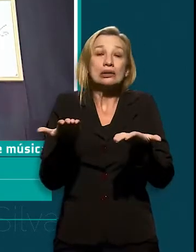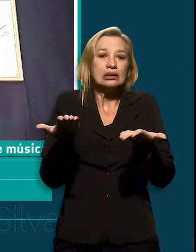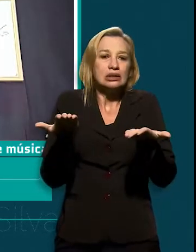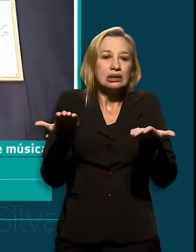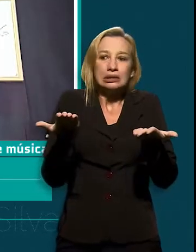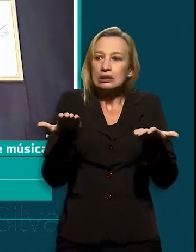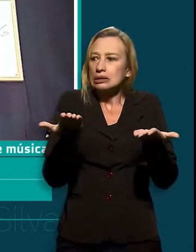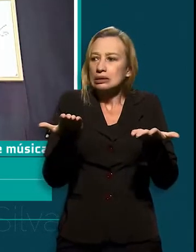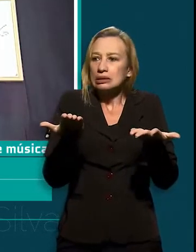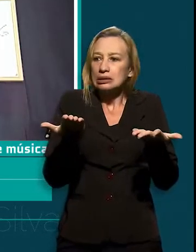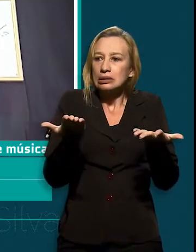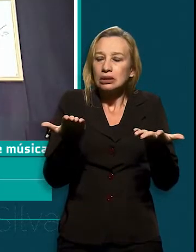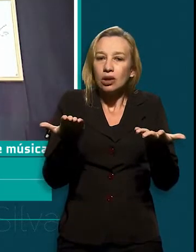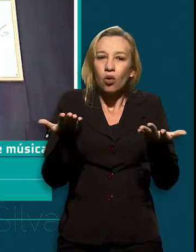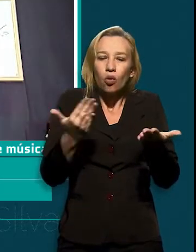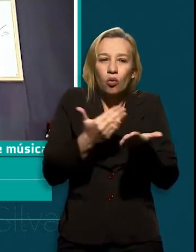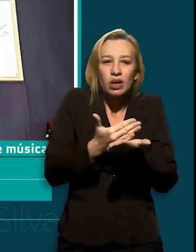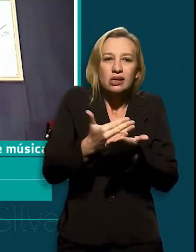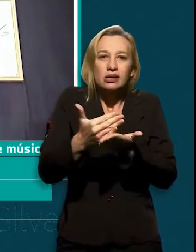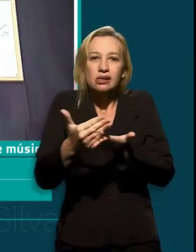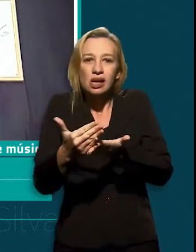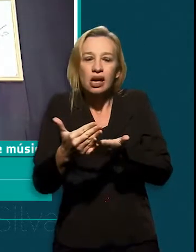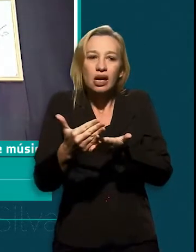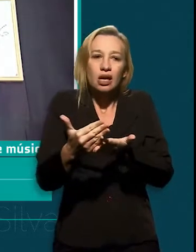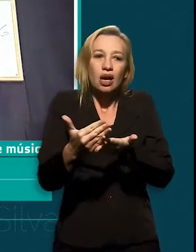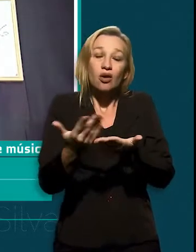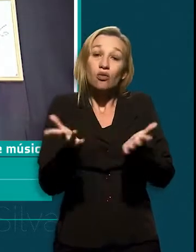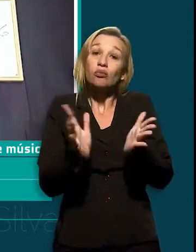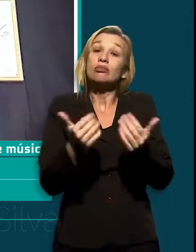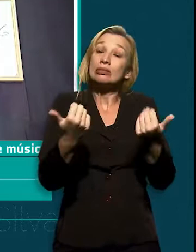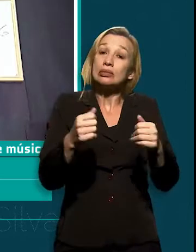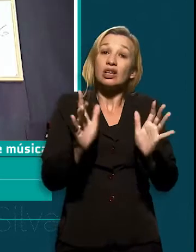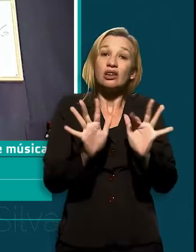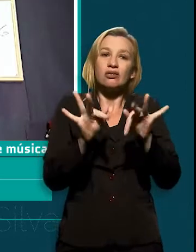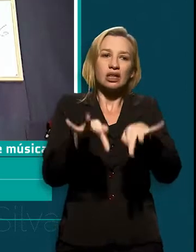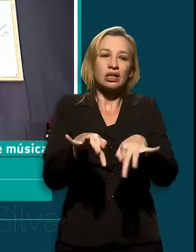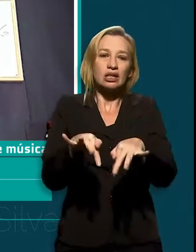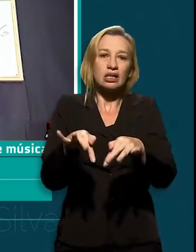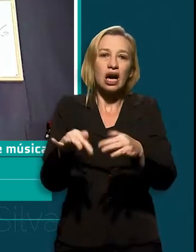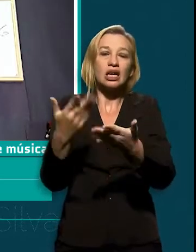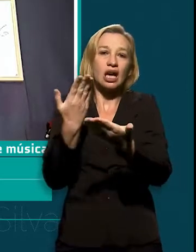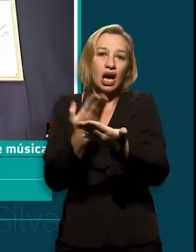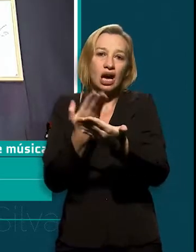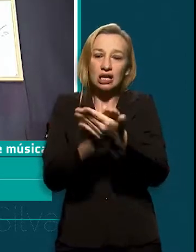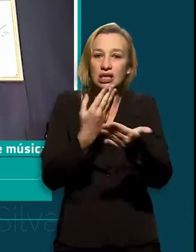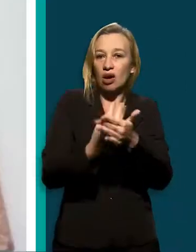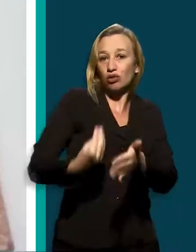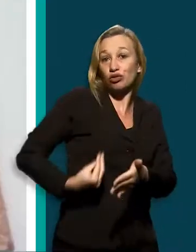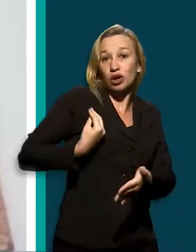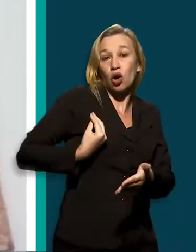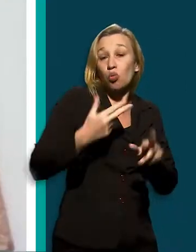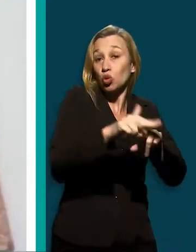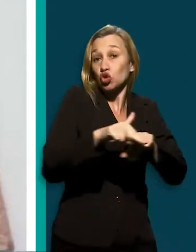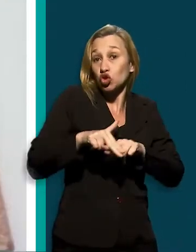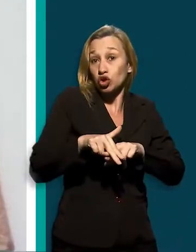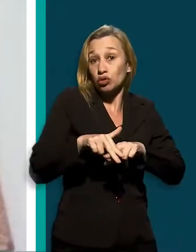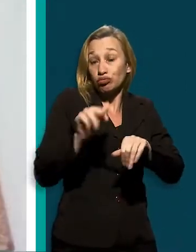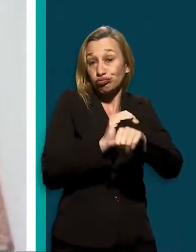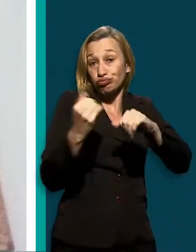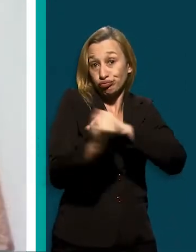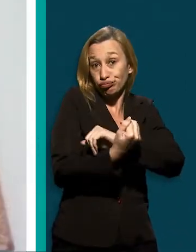estudar, então eu comecei a me aventurar e de repente teve que terminar as aulas presenciais por